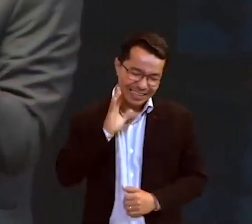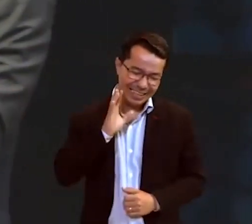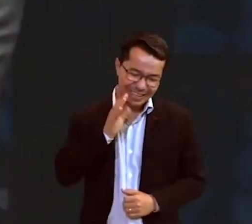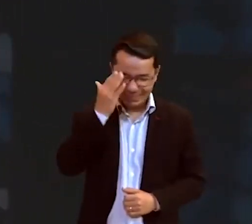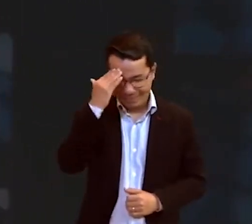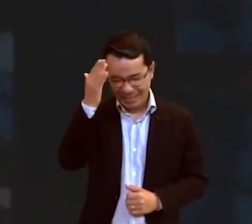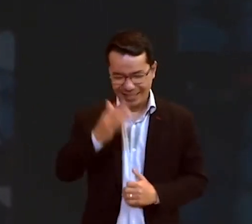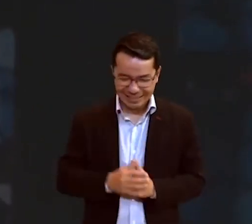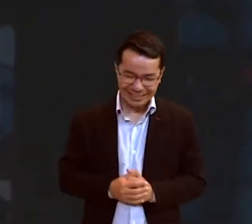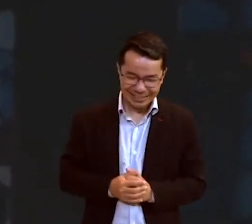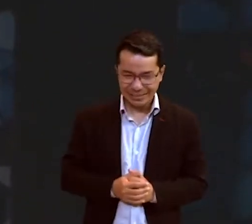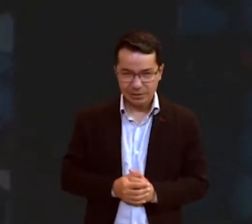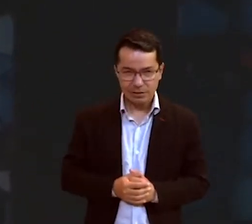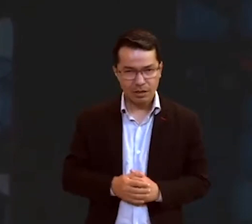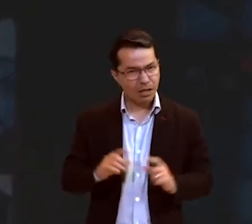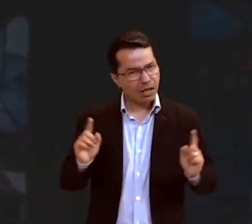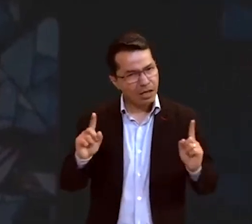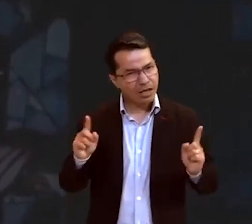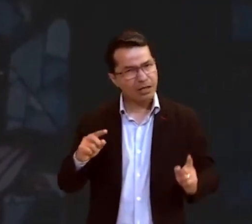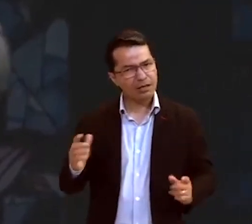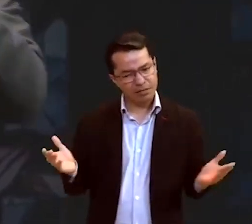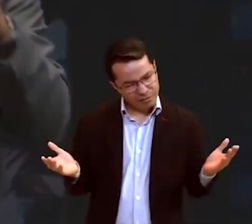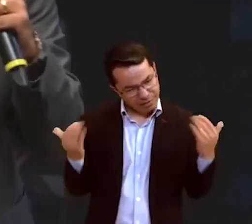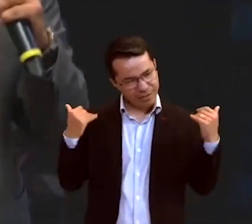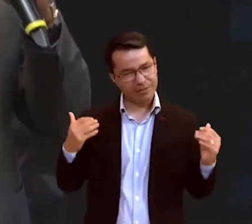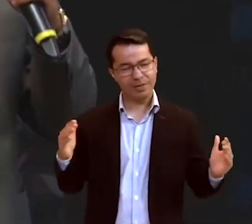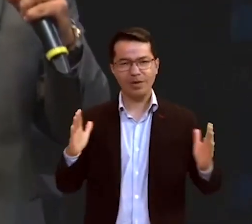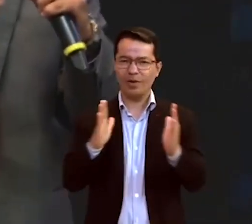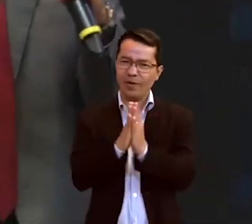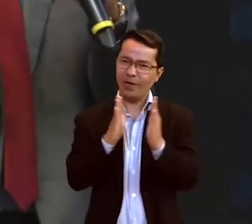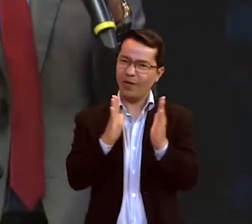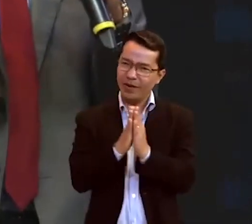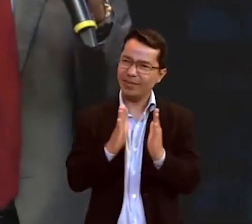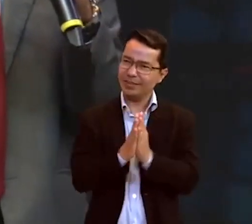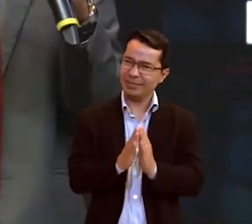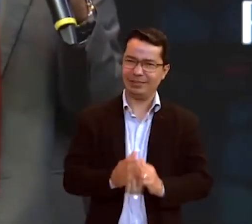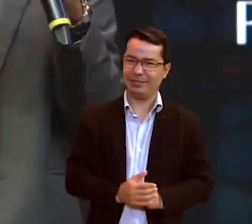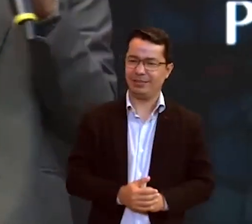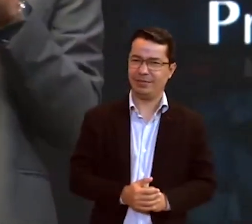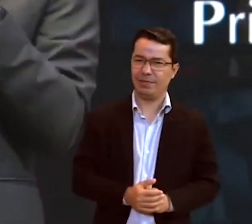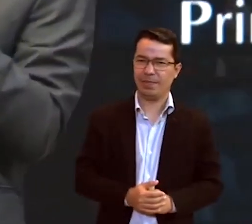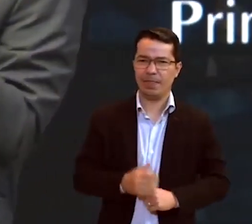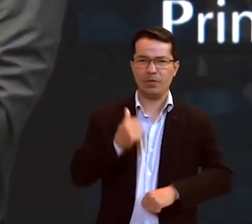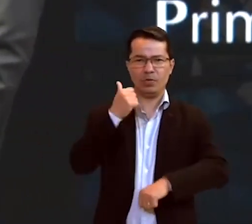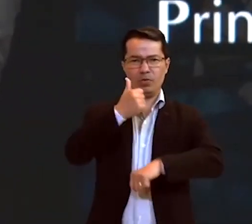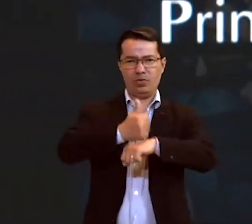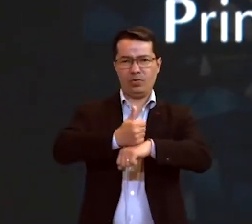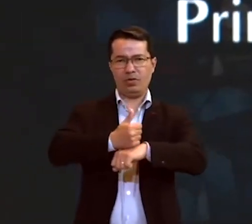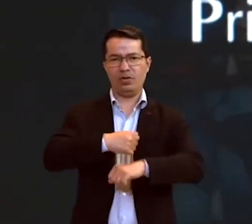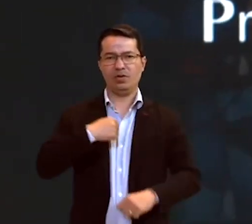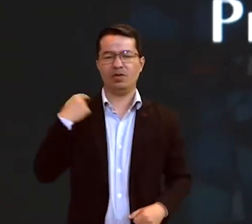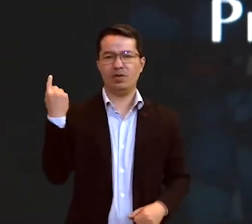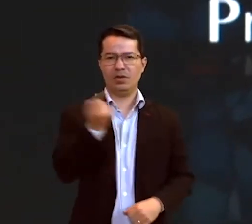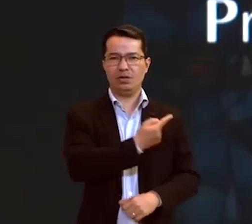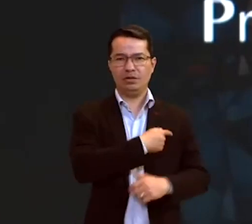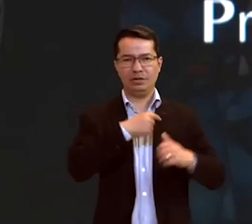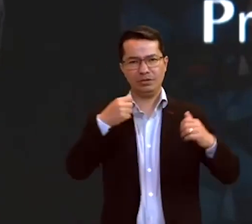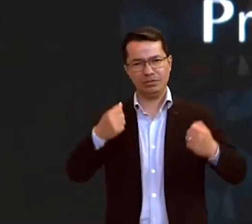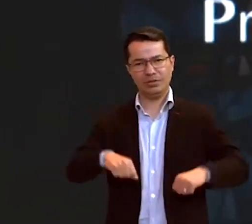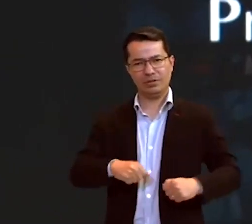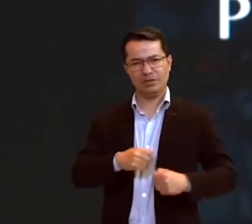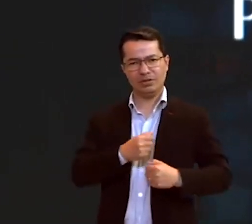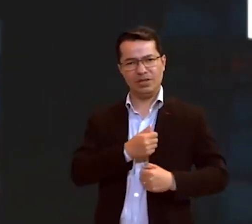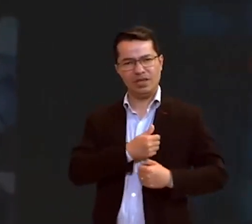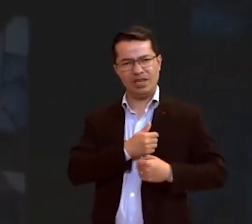eu estou aqui, eu posso. Eu dei unção para vocês, eu dei autoridade. E aí? E sabe como é que deveria ser? A gente abrir o coração, como o Tiago